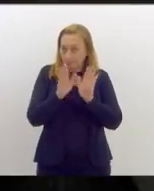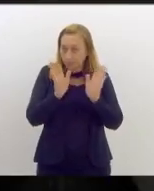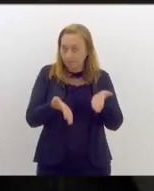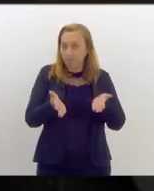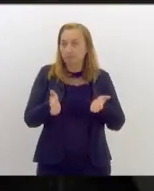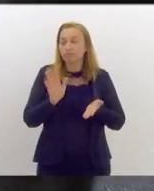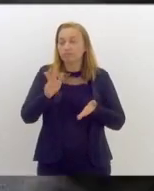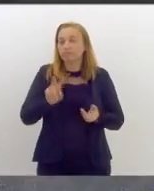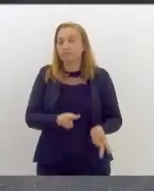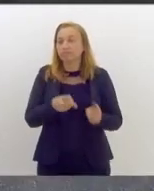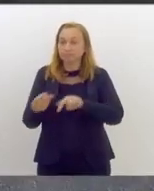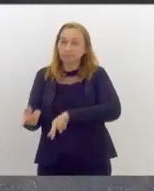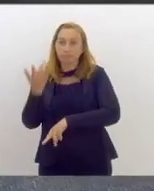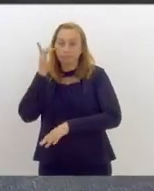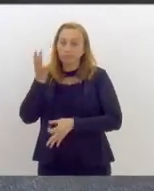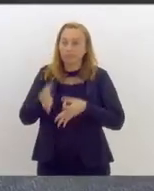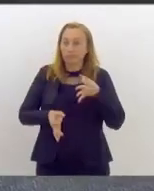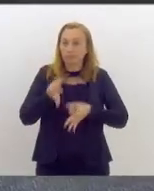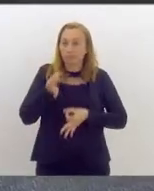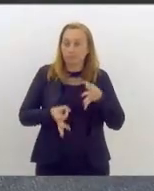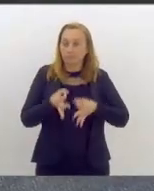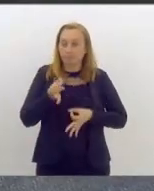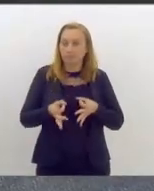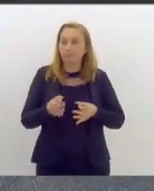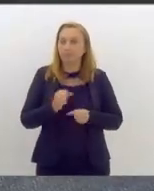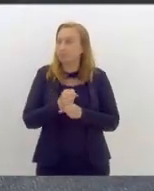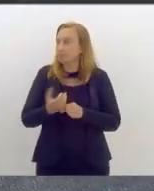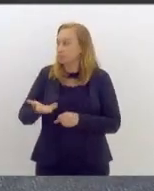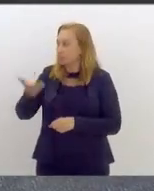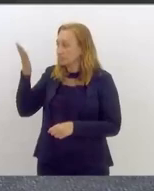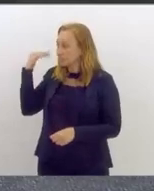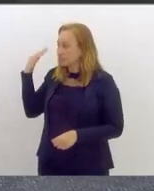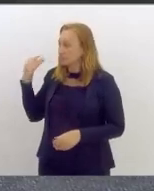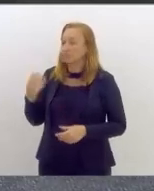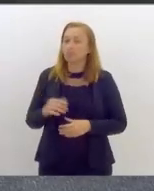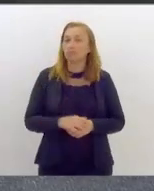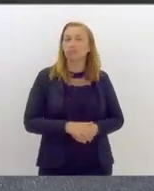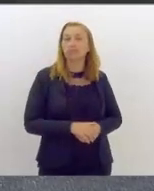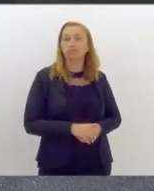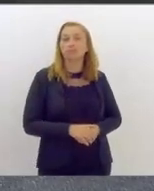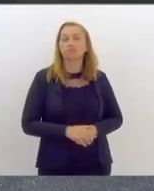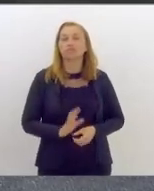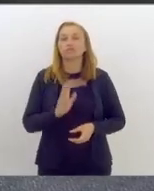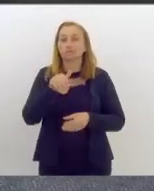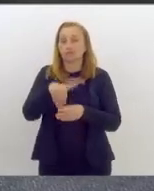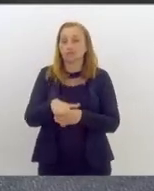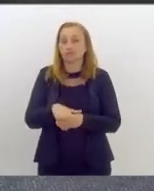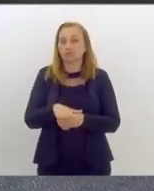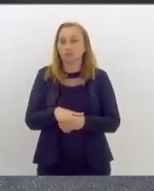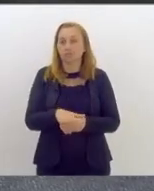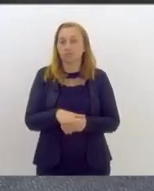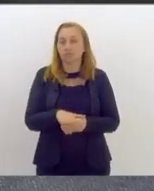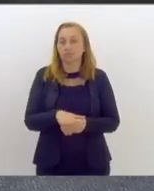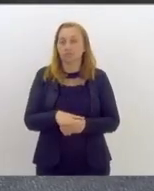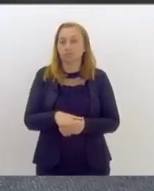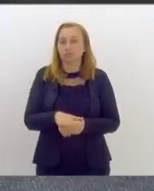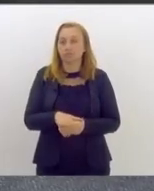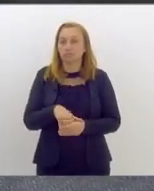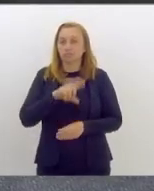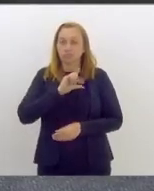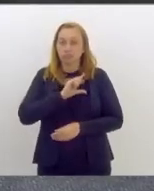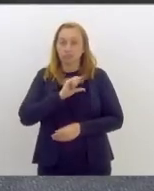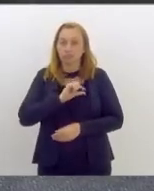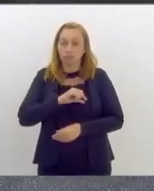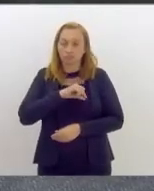existente nós o ano passado quando fizemos voltamos o aumento que